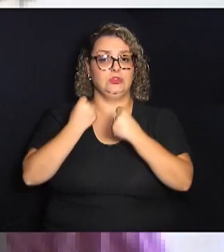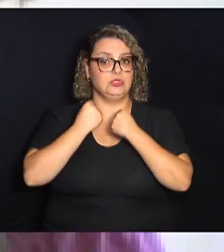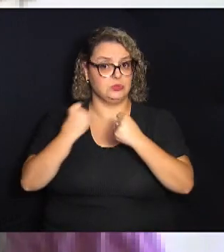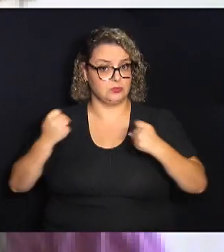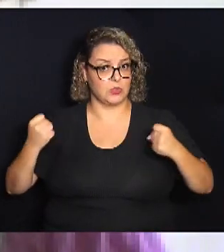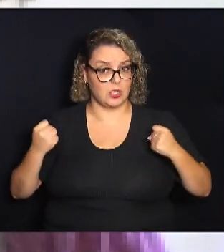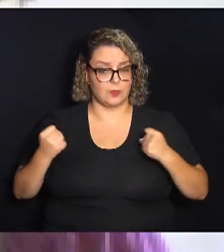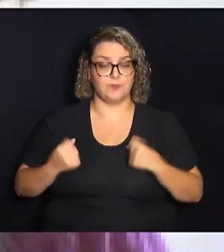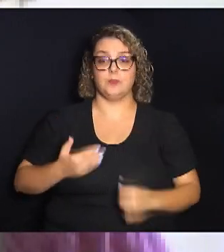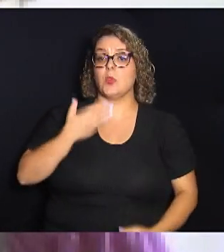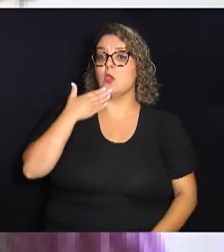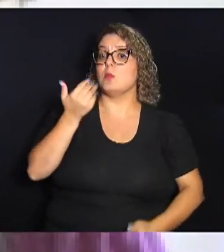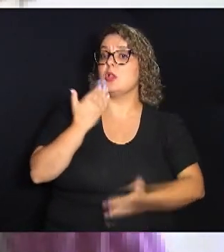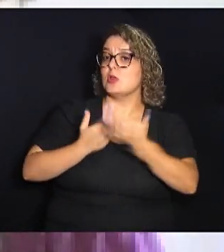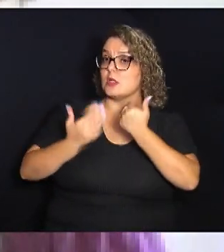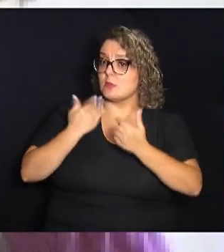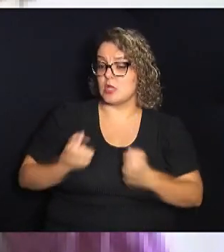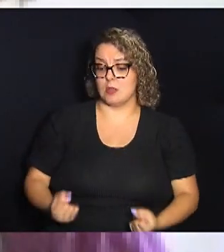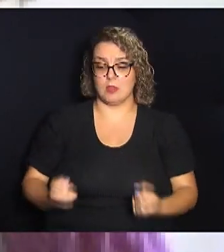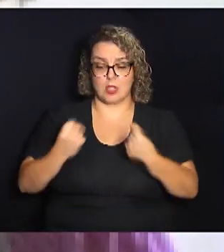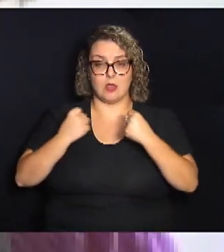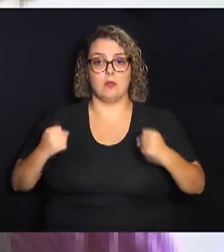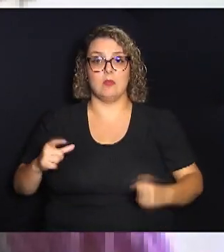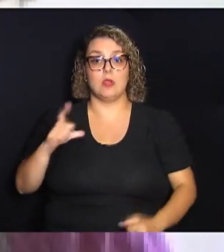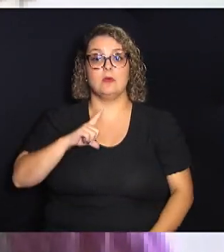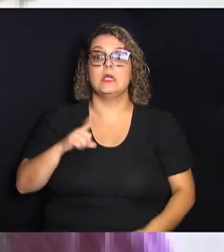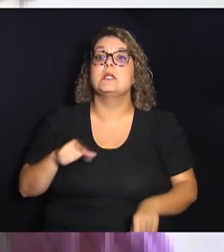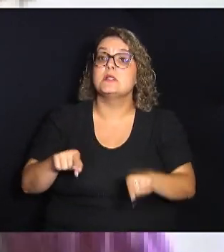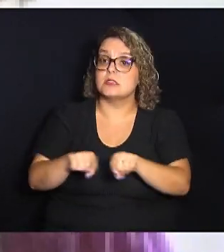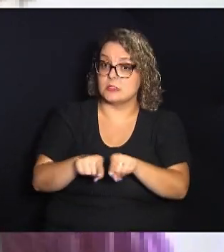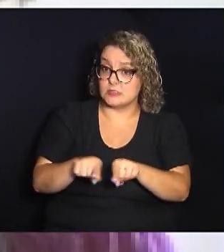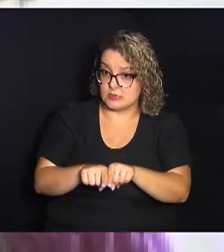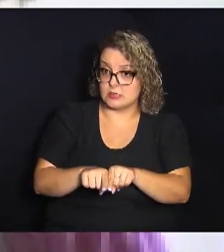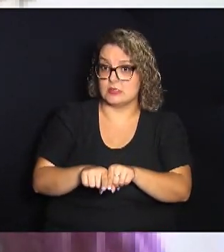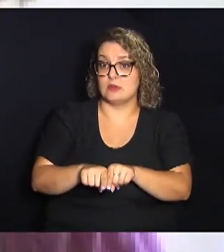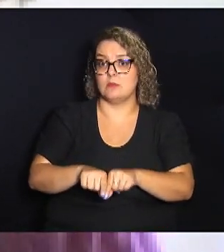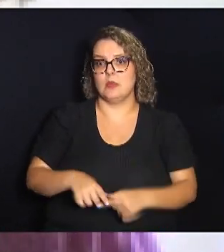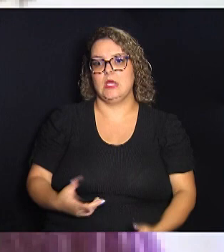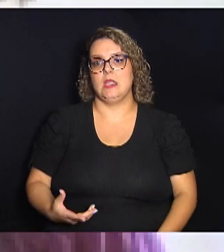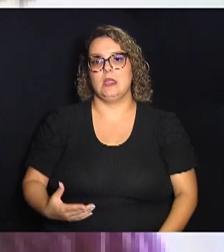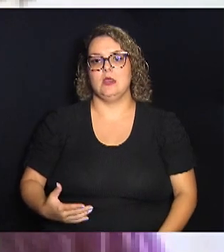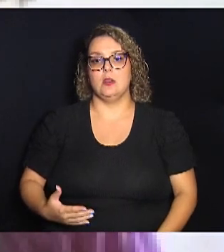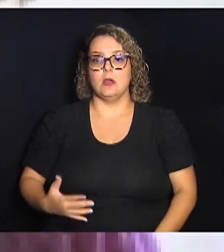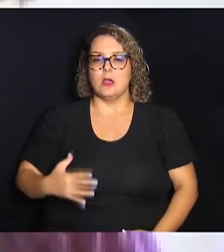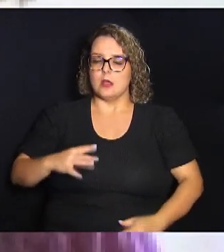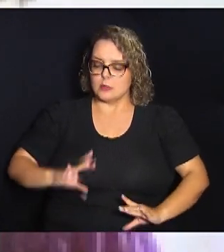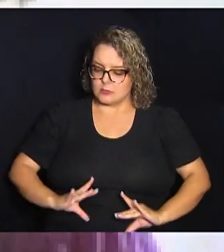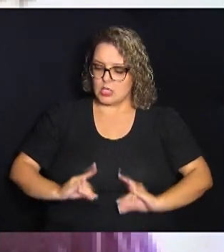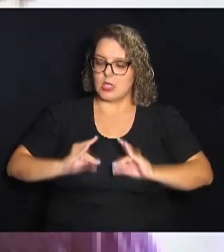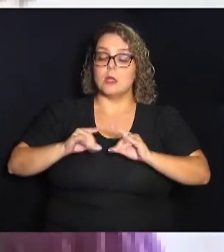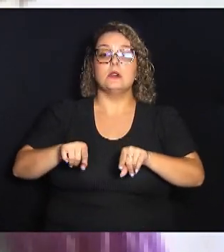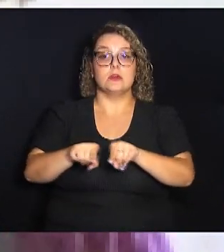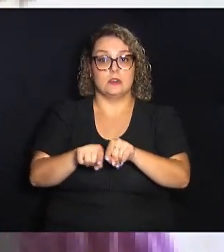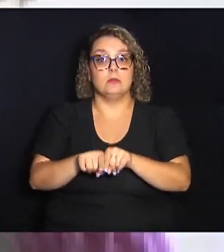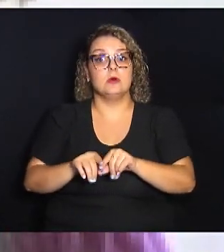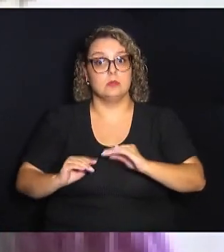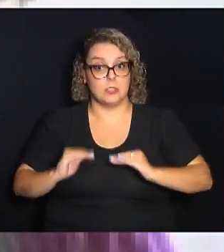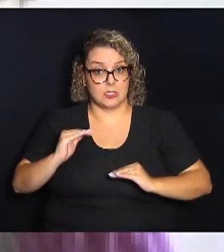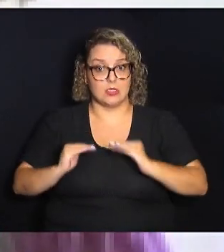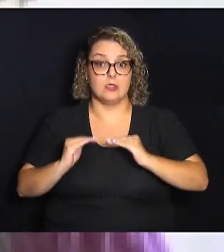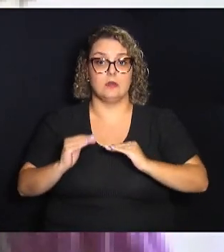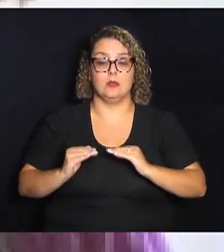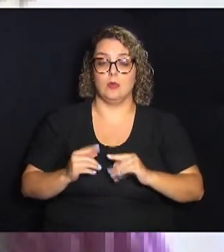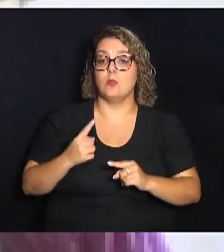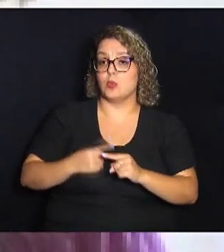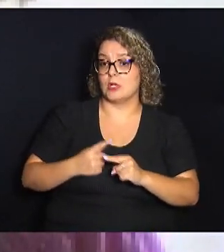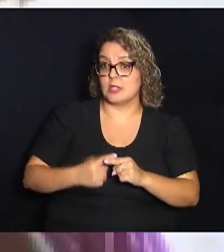você melhorando isso, você vai ter, inclusive, um resgate da sua parte hormonal também em equilíbrio. Porque além